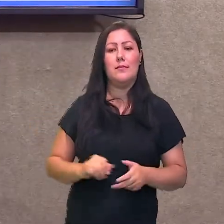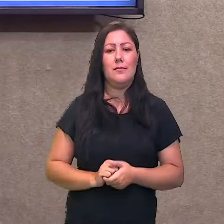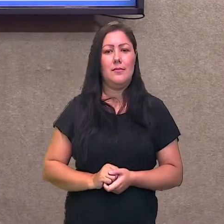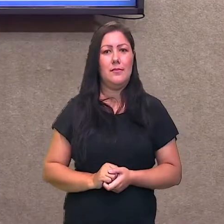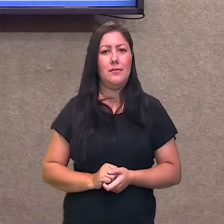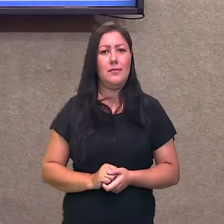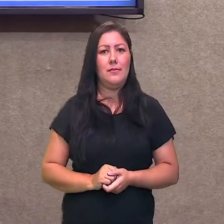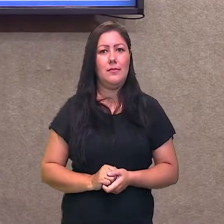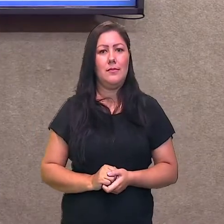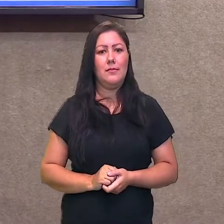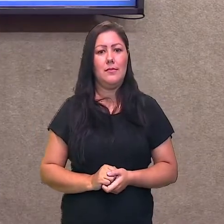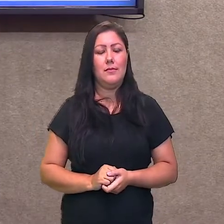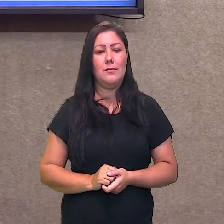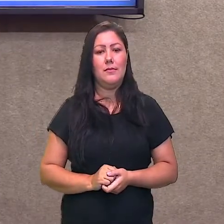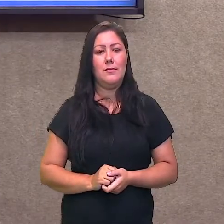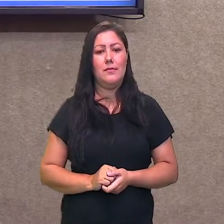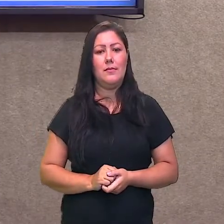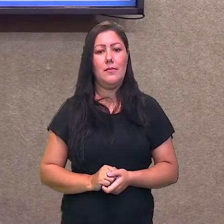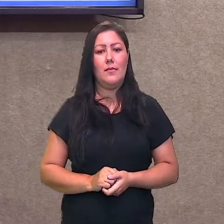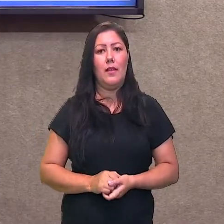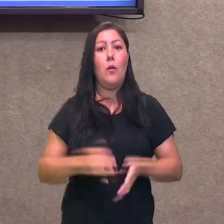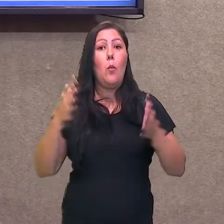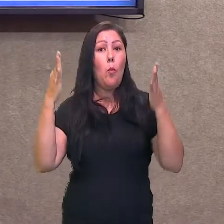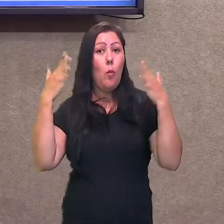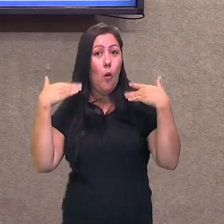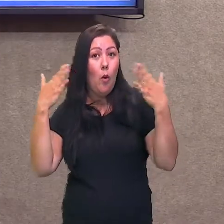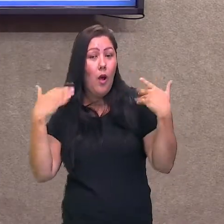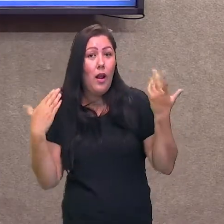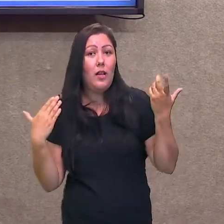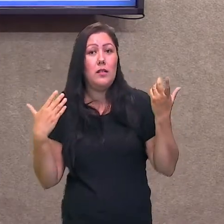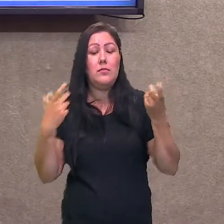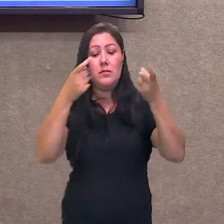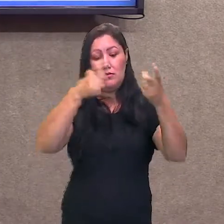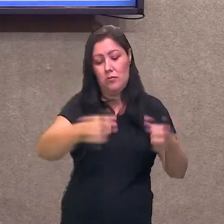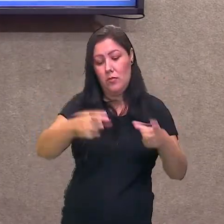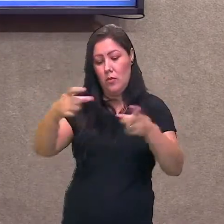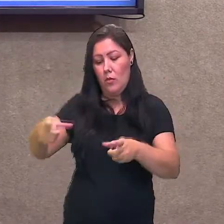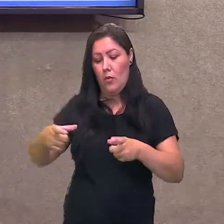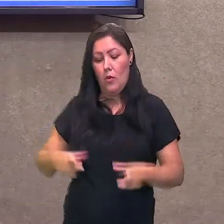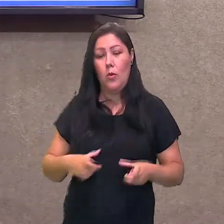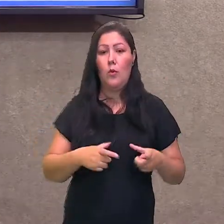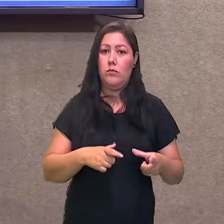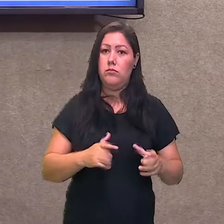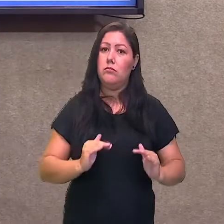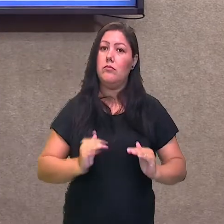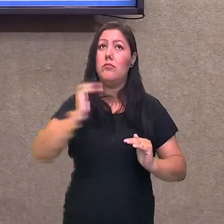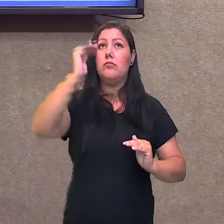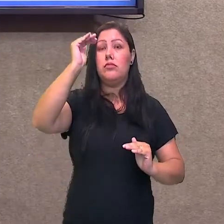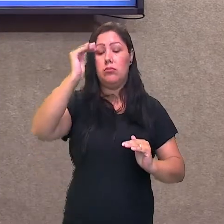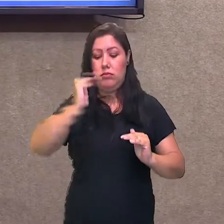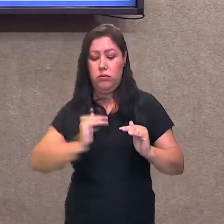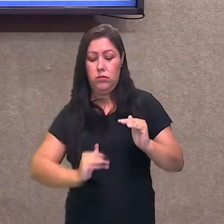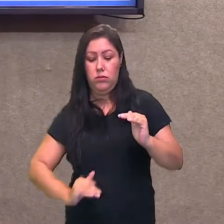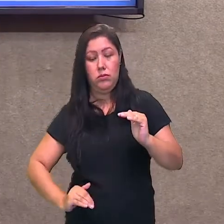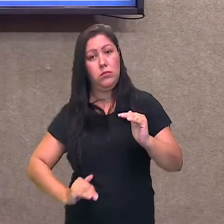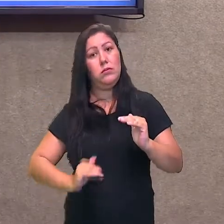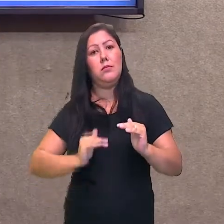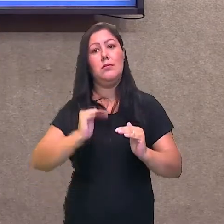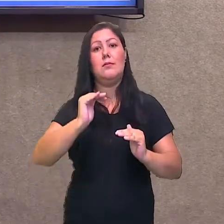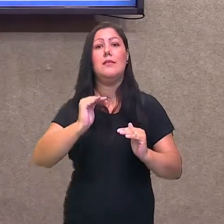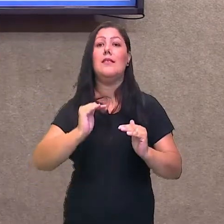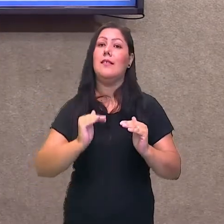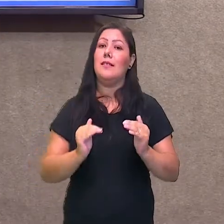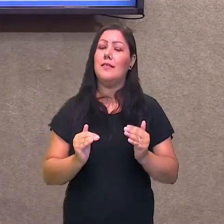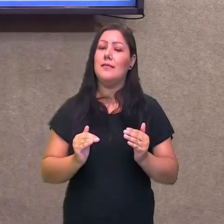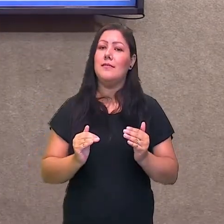E nós vamos ver que o clima, a localização, a altitude, o relevo, tudo